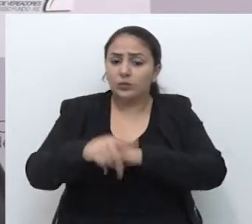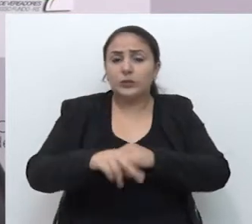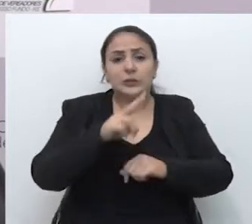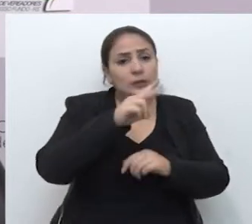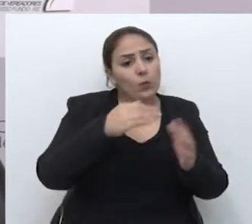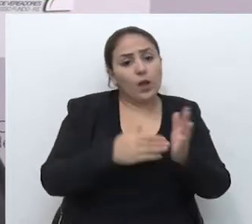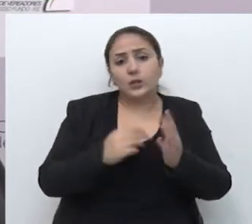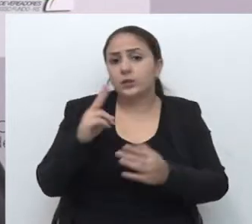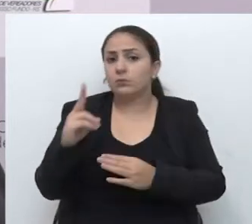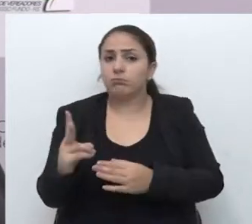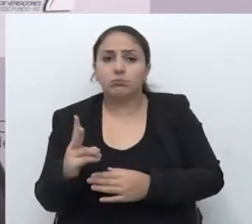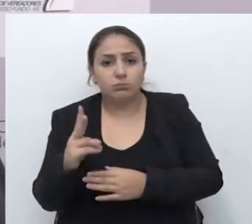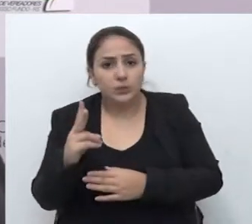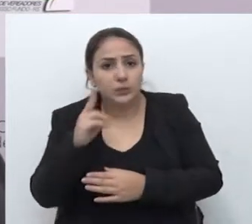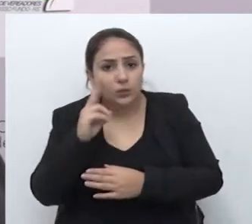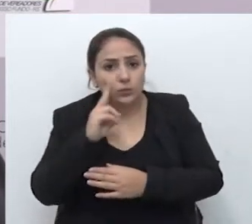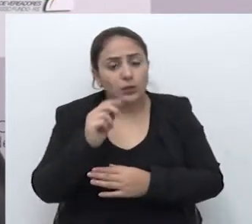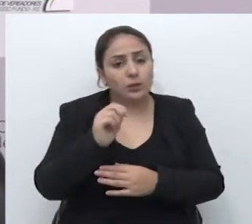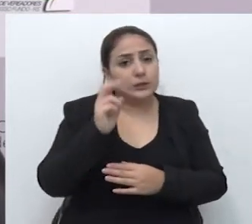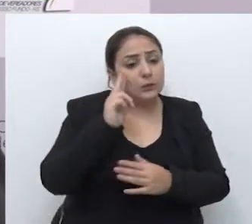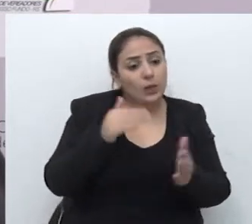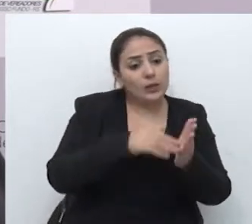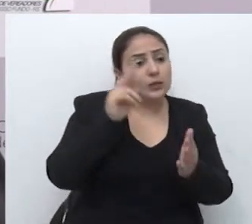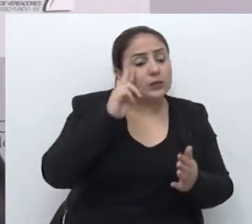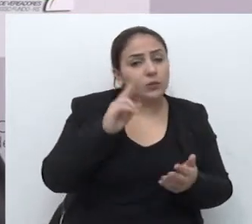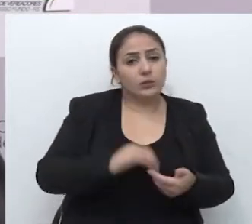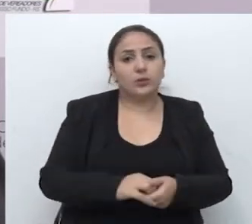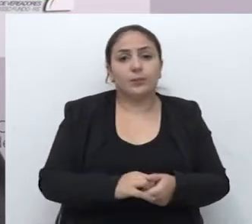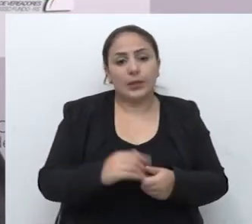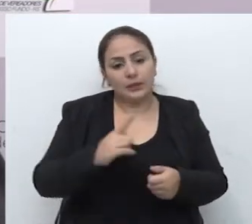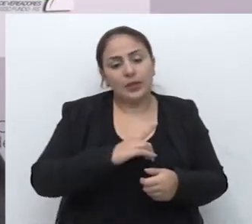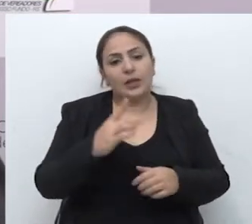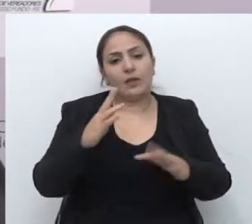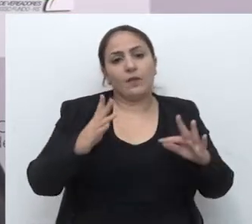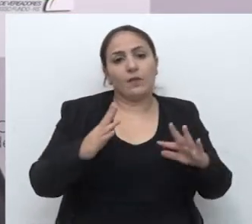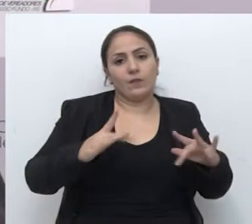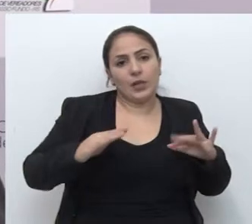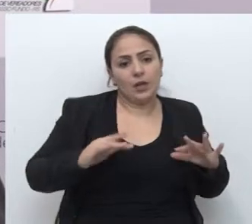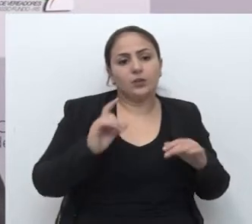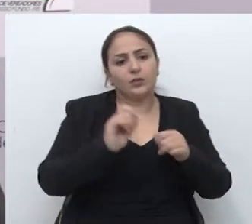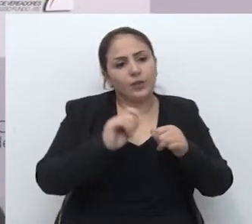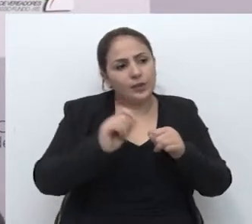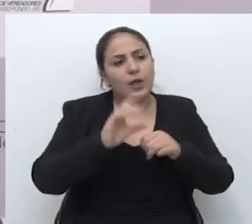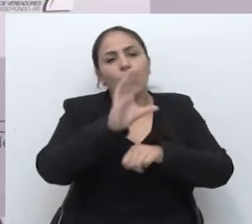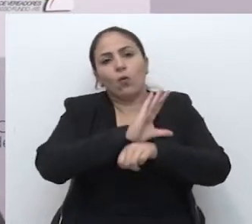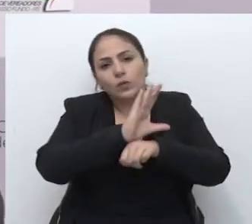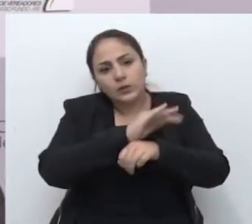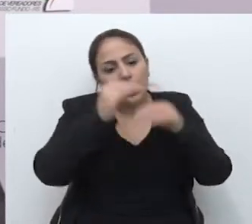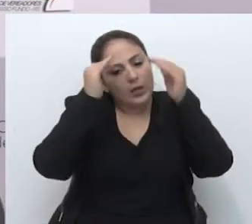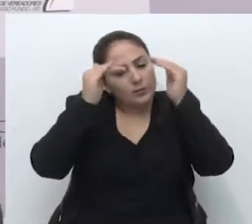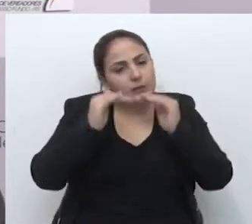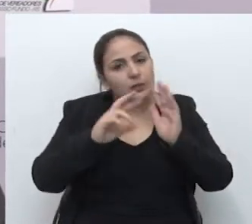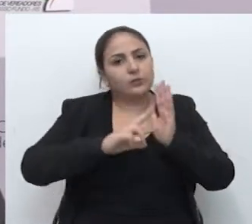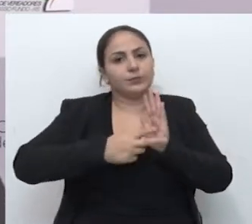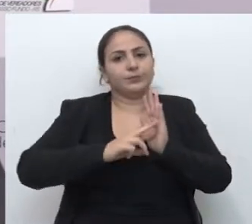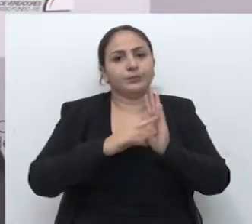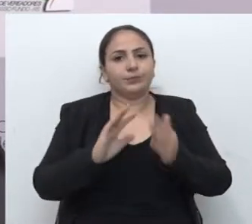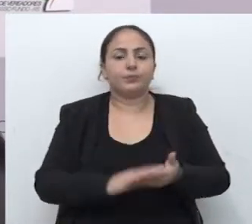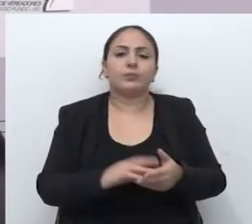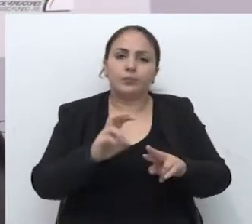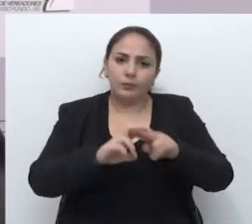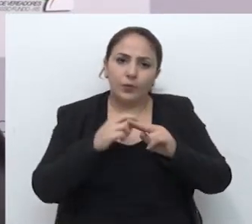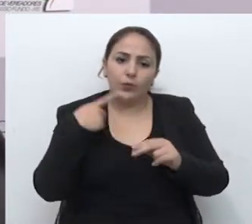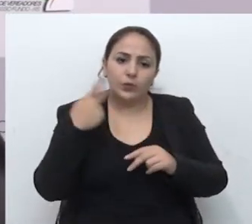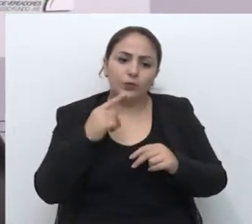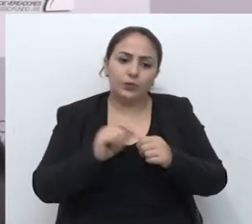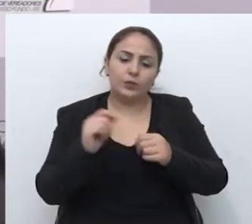de segunda a segunda. Mas existe também aqueles feriados que são feitos com convenções, com as empresas, com os sindicatos. Então, os